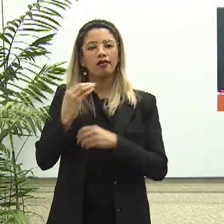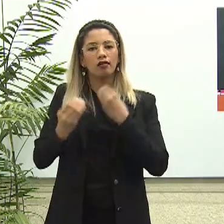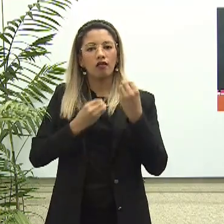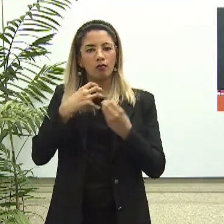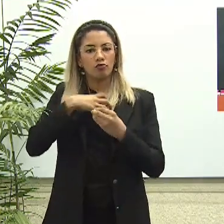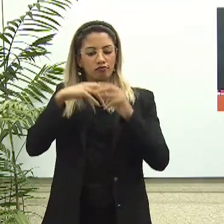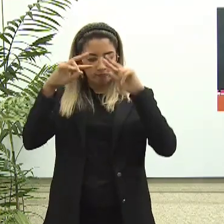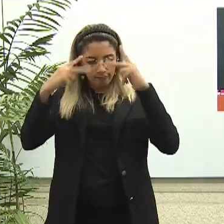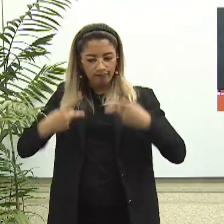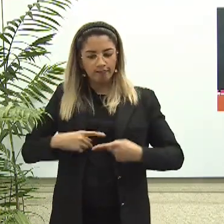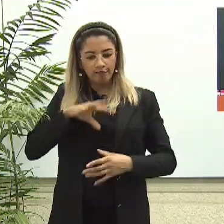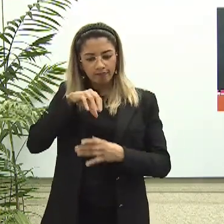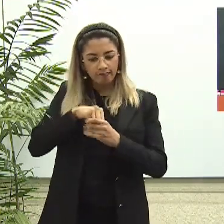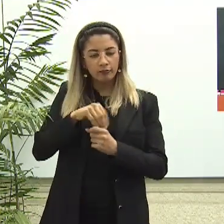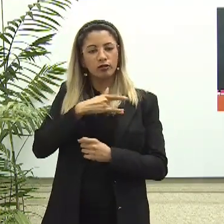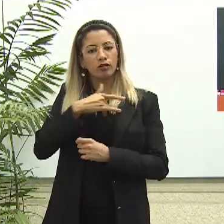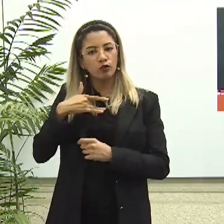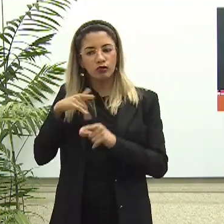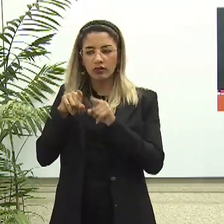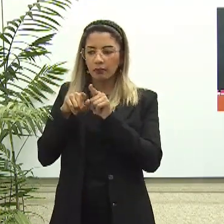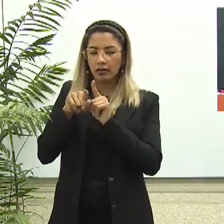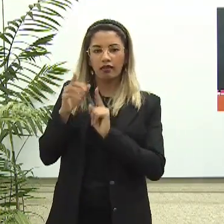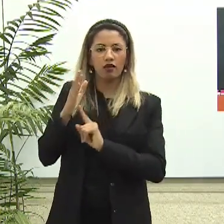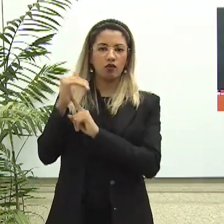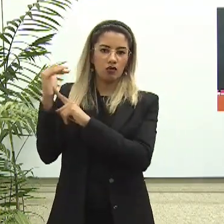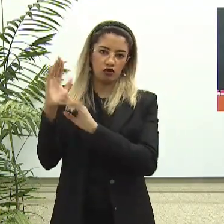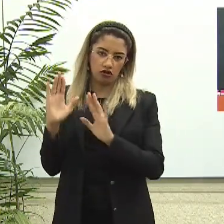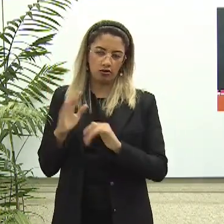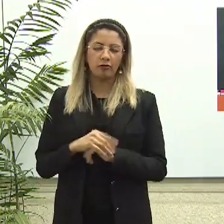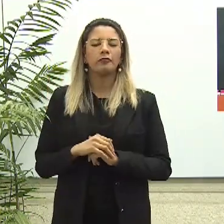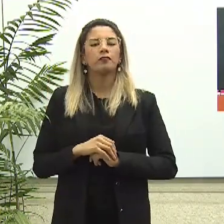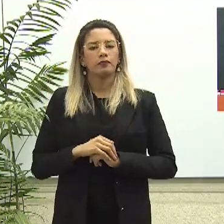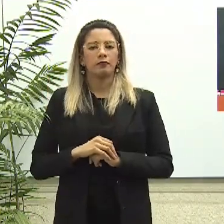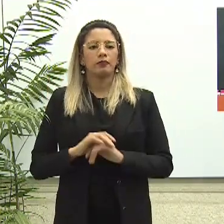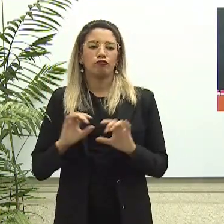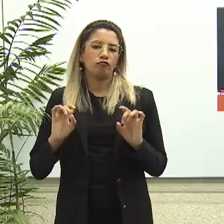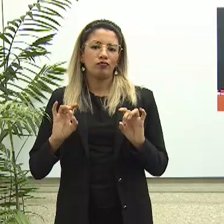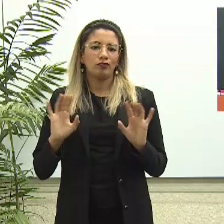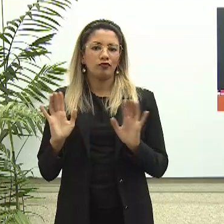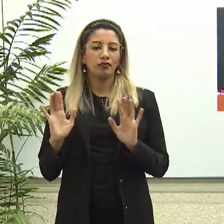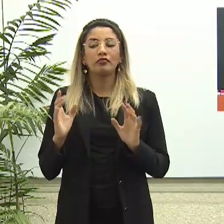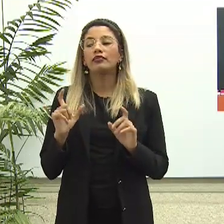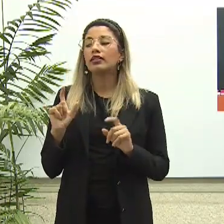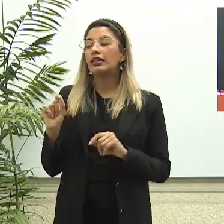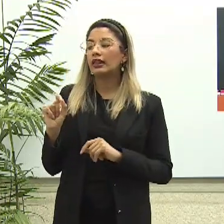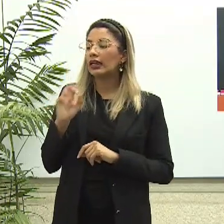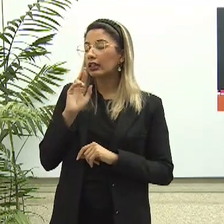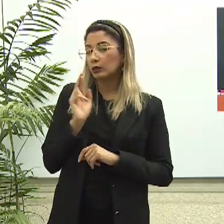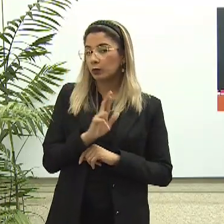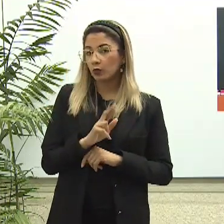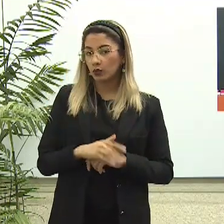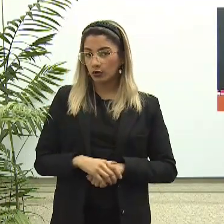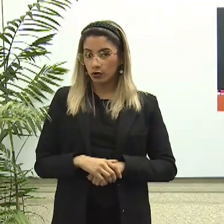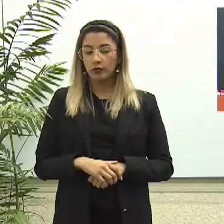dentro da da Saúde da tecnologia então eu vou me deter nessas duas para passar para quem sei quem vai responder